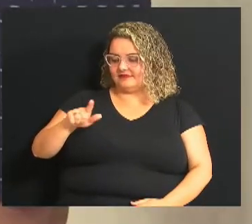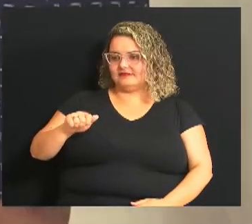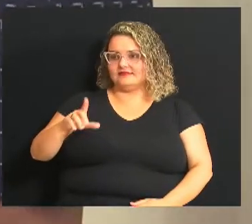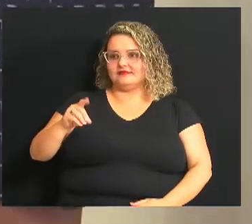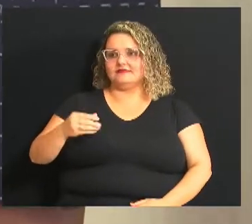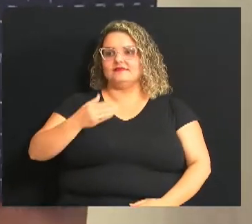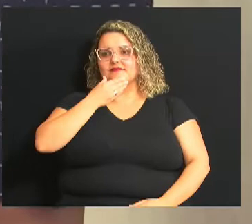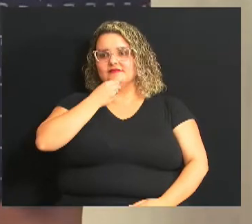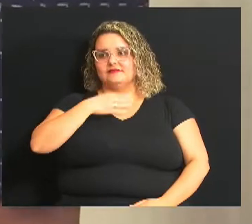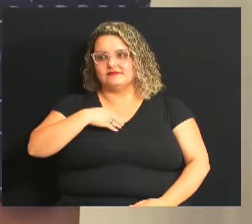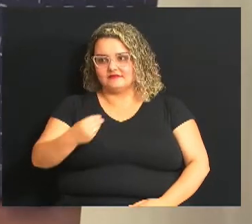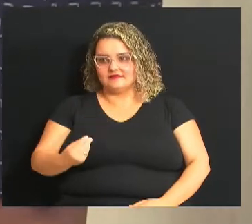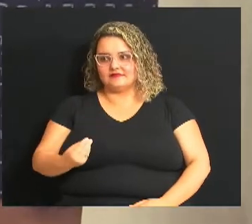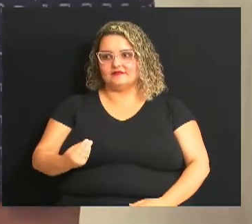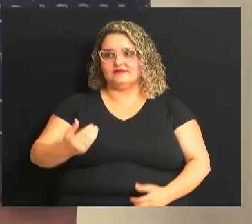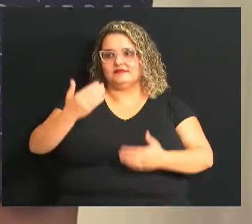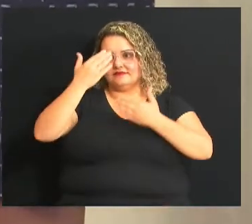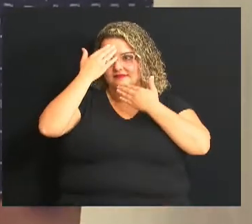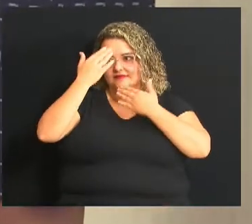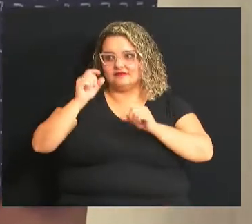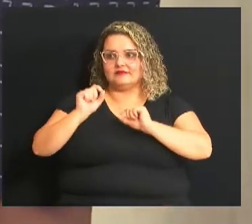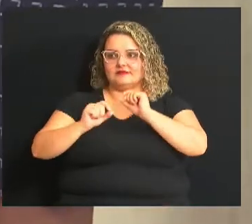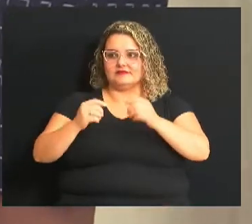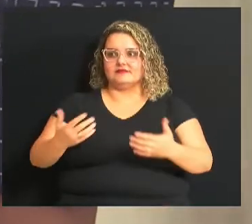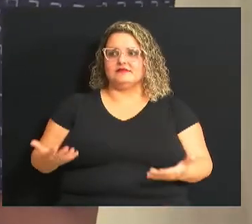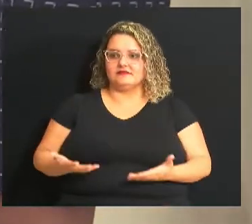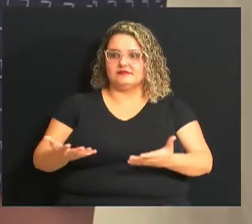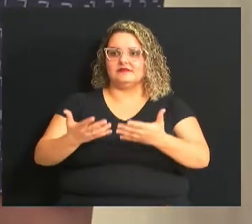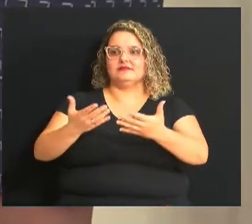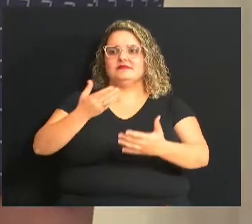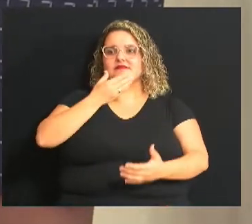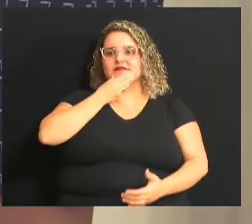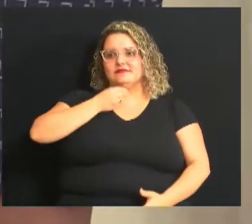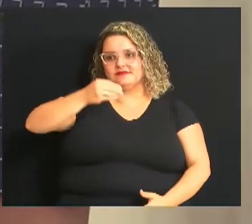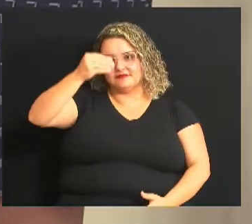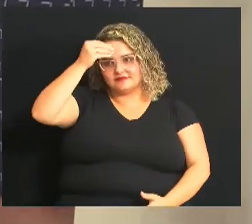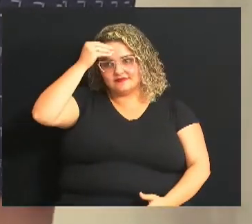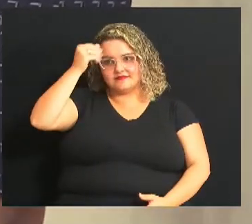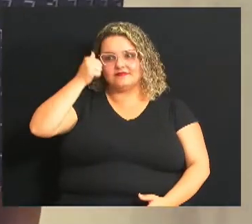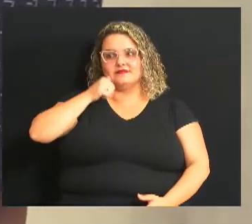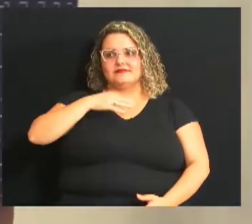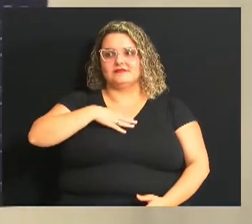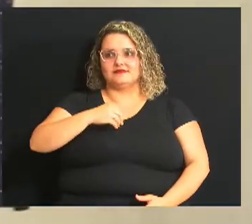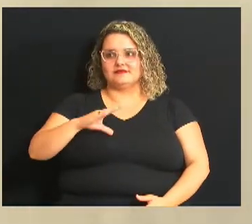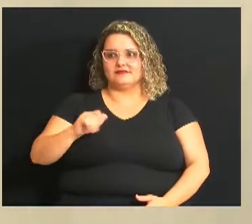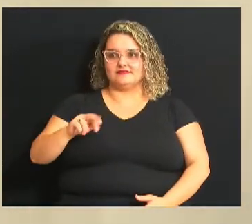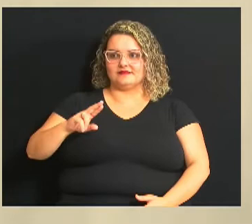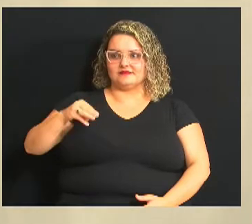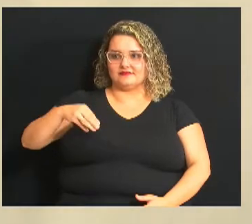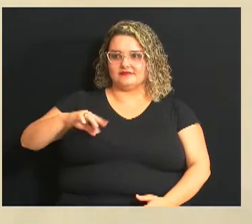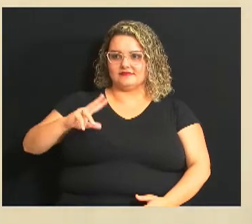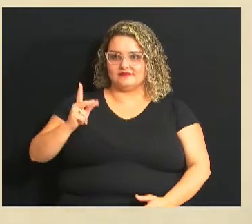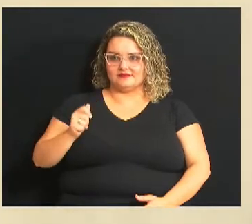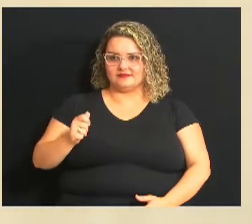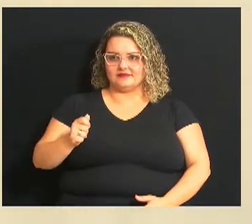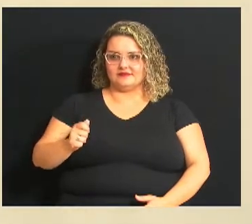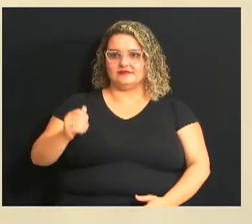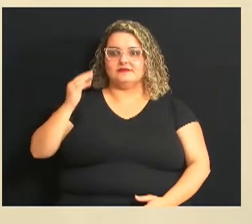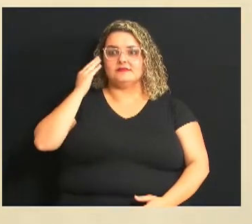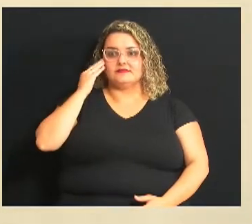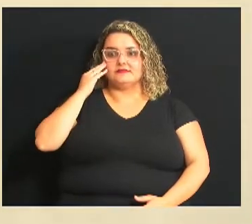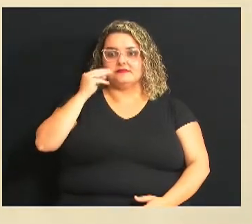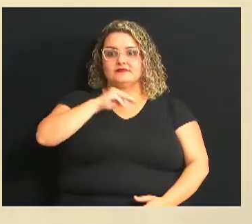filhos, porque quem está levando em frente agora é meu sobrinho, minha filha, Carminha, que entenderam a